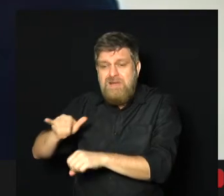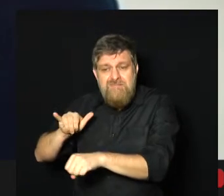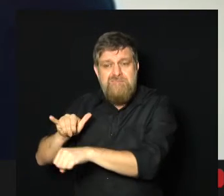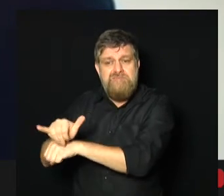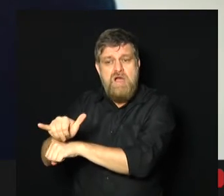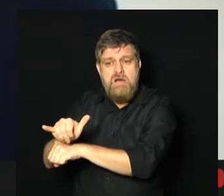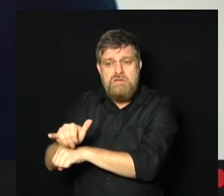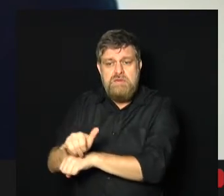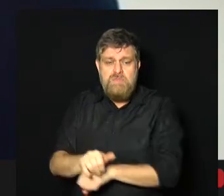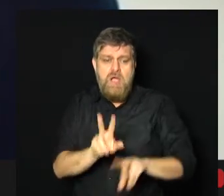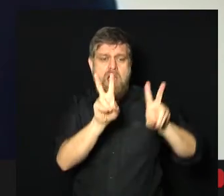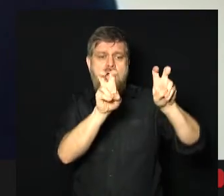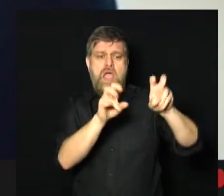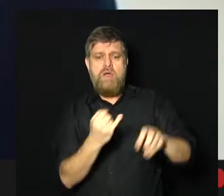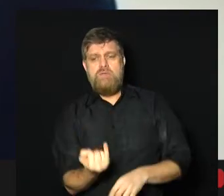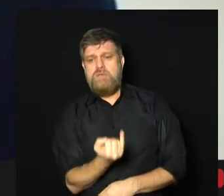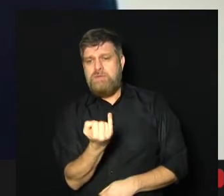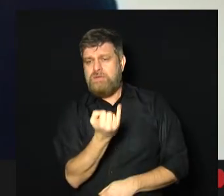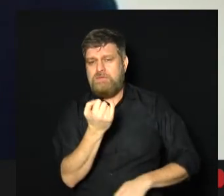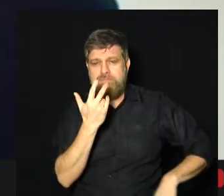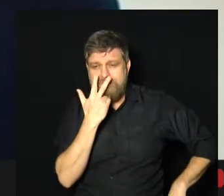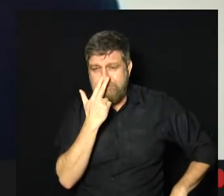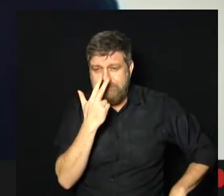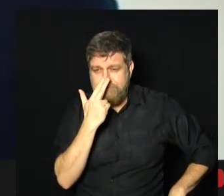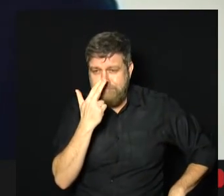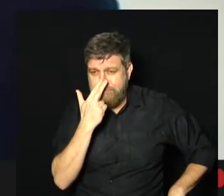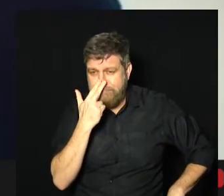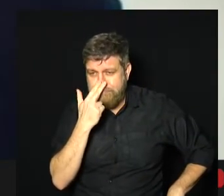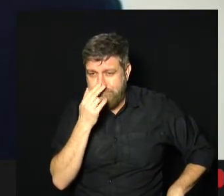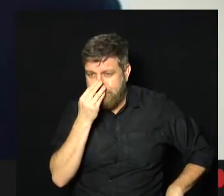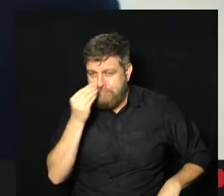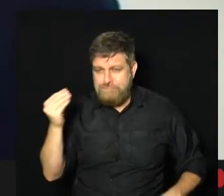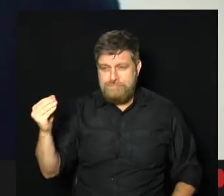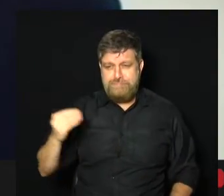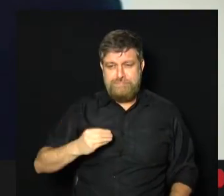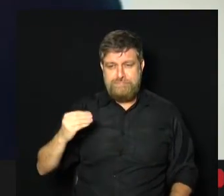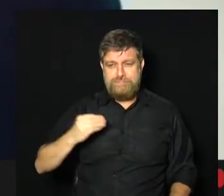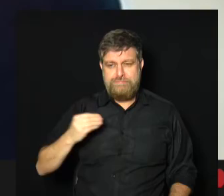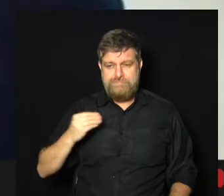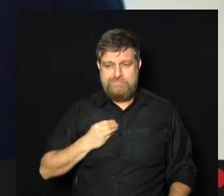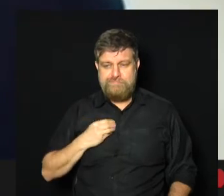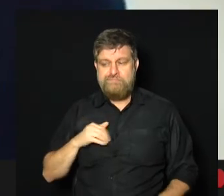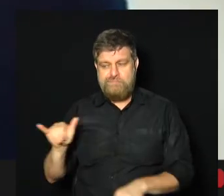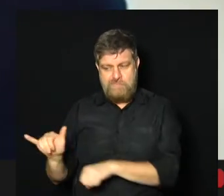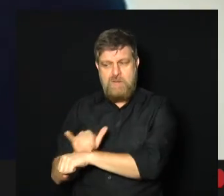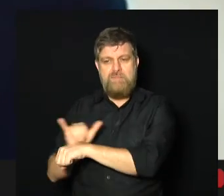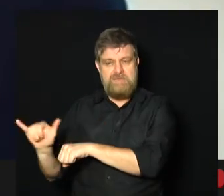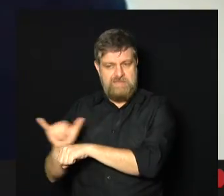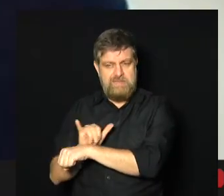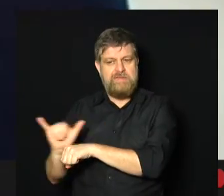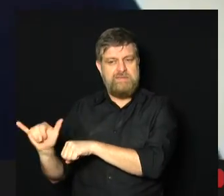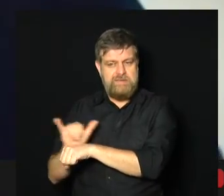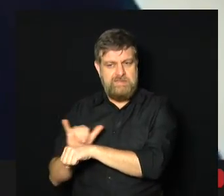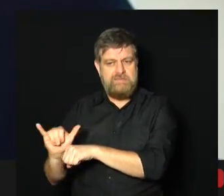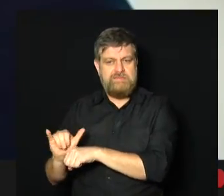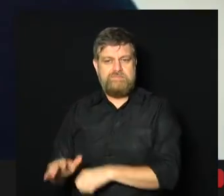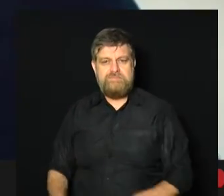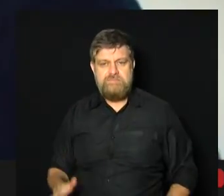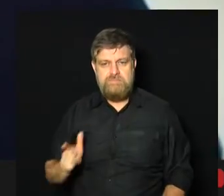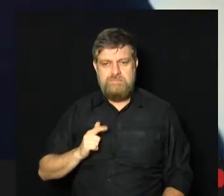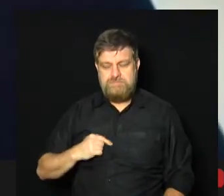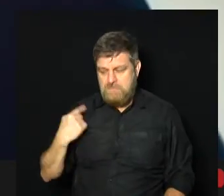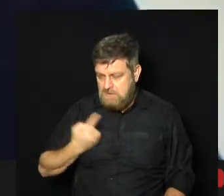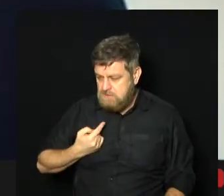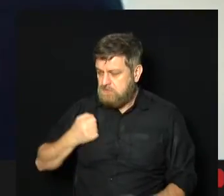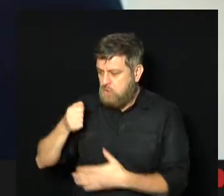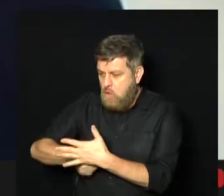tema importante. Então, me parece que está sendo aí um certo método, né, de lidar com as questões das